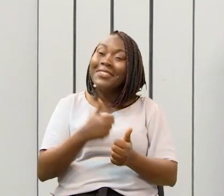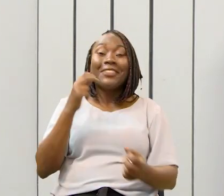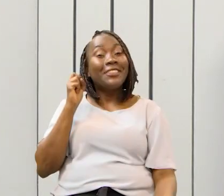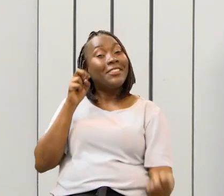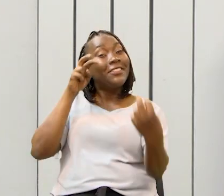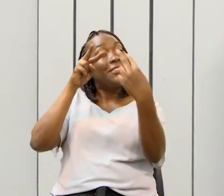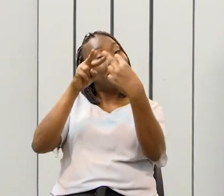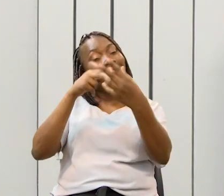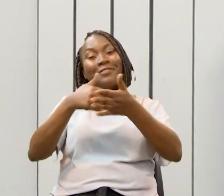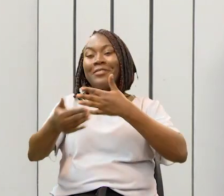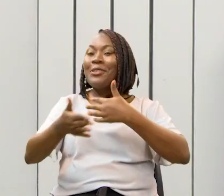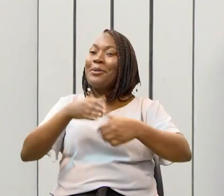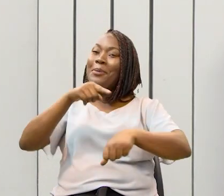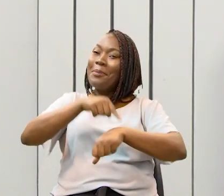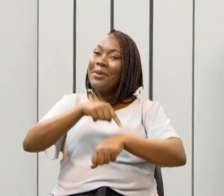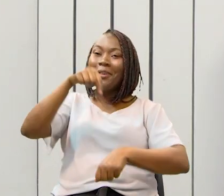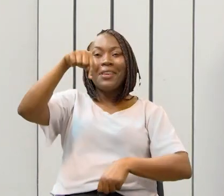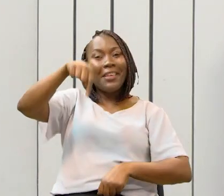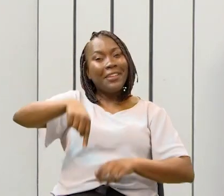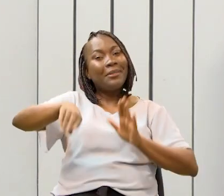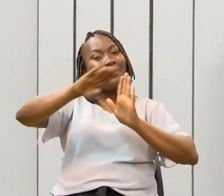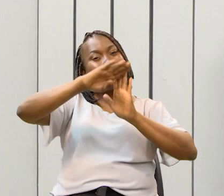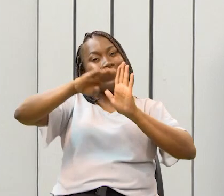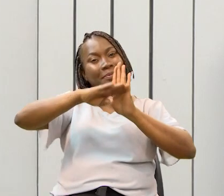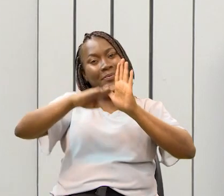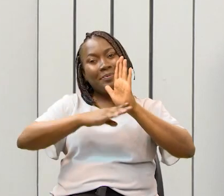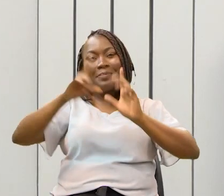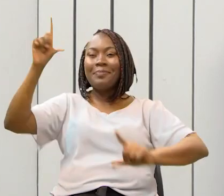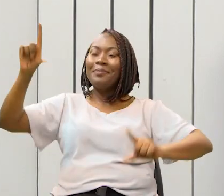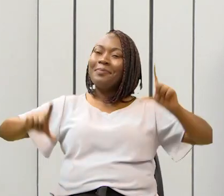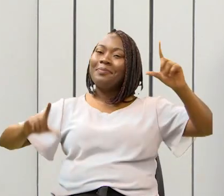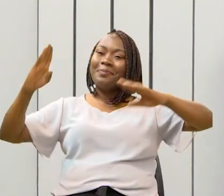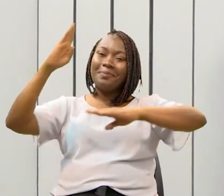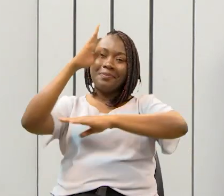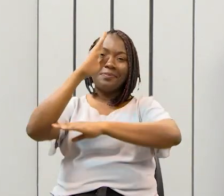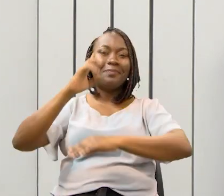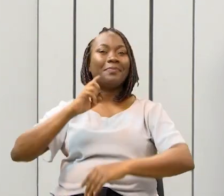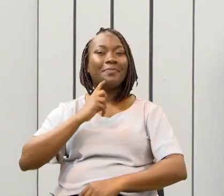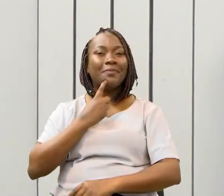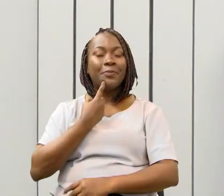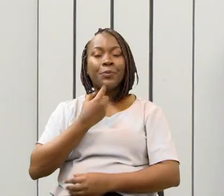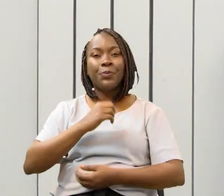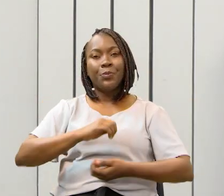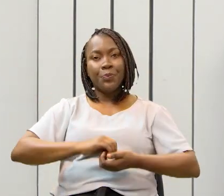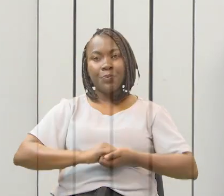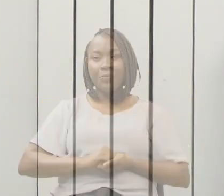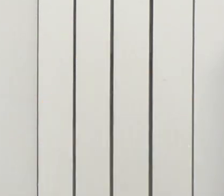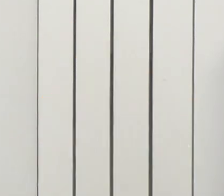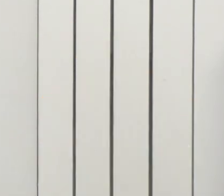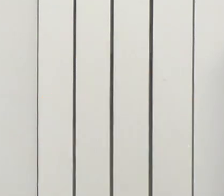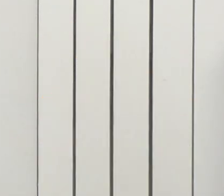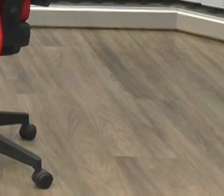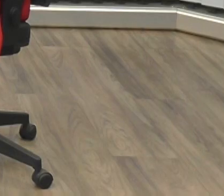companhia e a gente se vê a qualquer momento aqui na programação da TV Câmara Campinas.